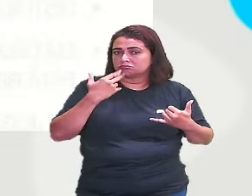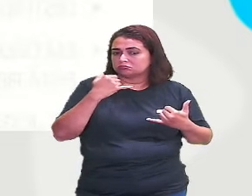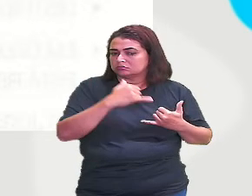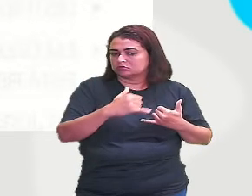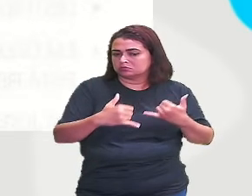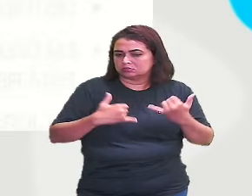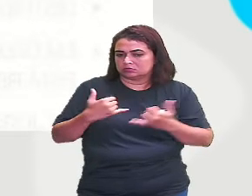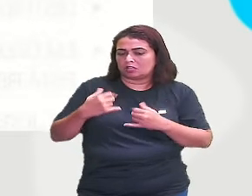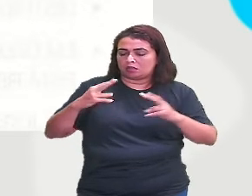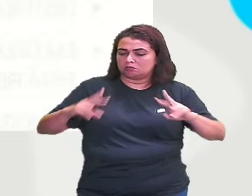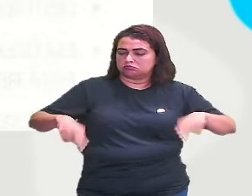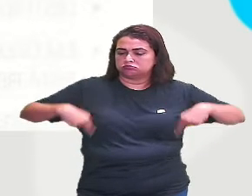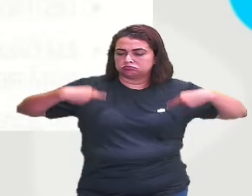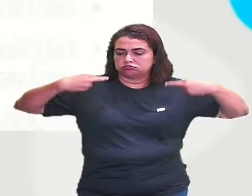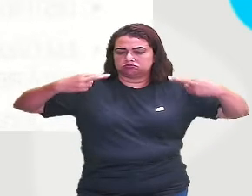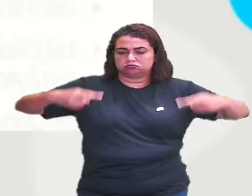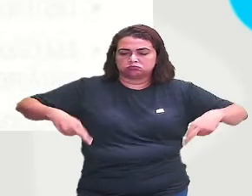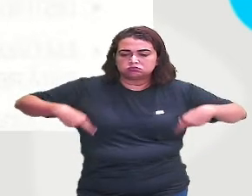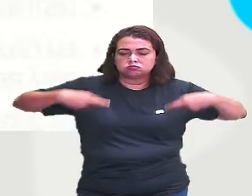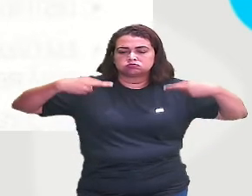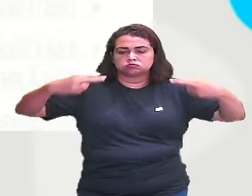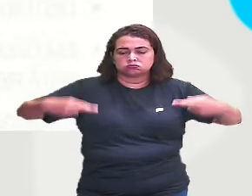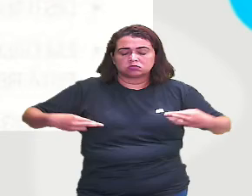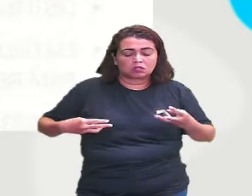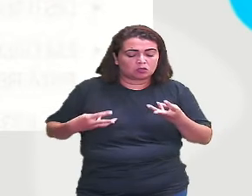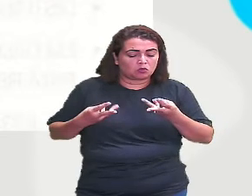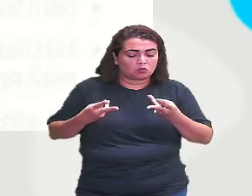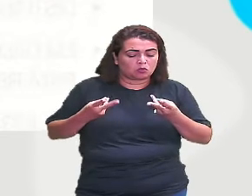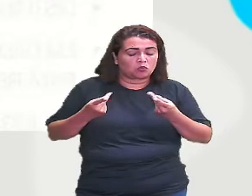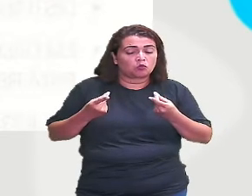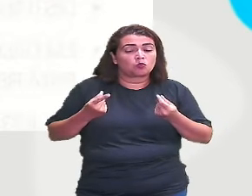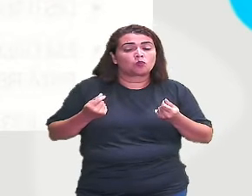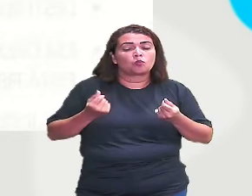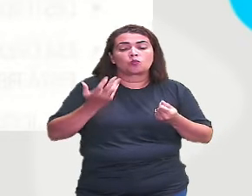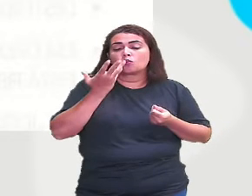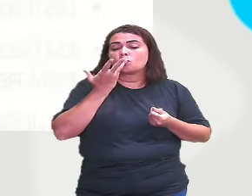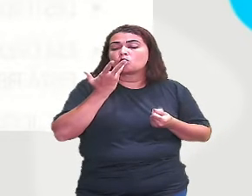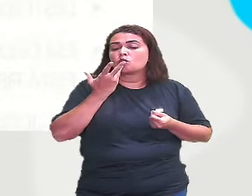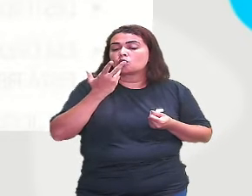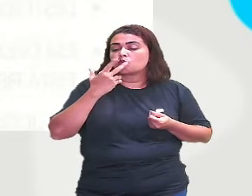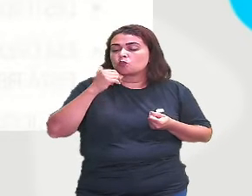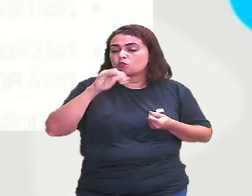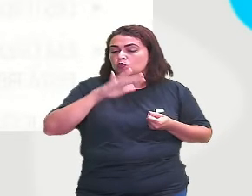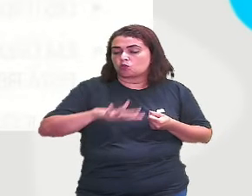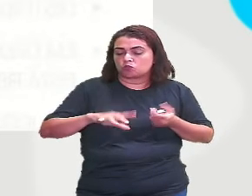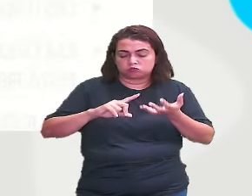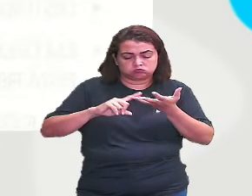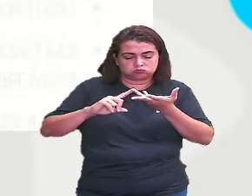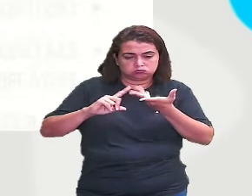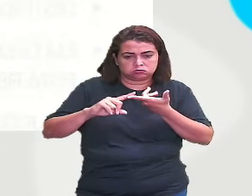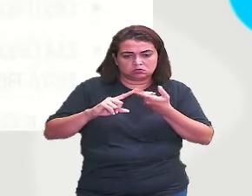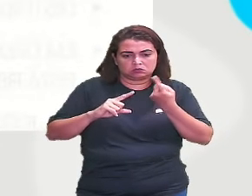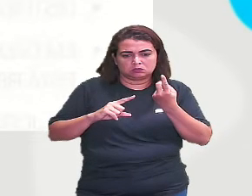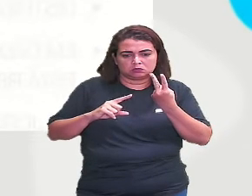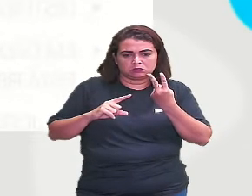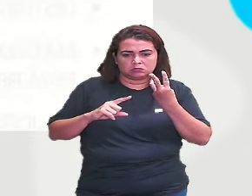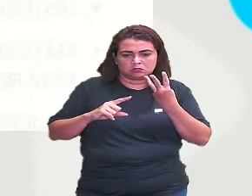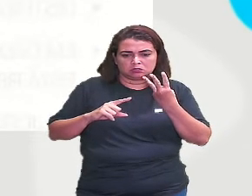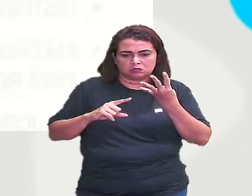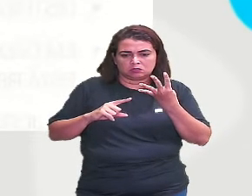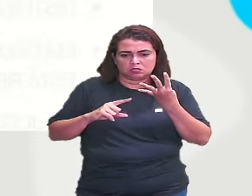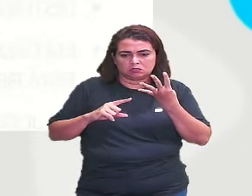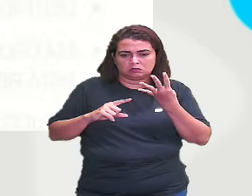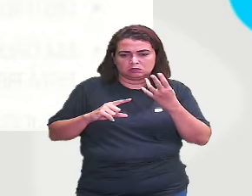Elas estão pulando corda. A gente vai contar quantas crianças tem. Tem 1, 2, 3, 4, 5,